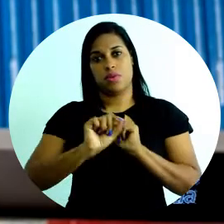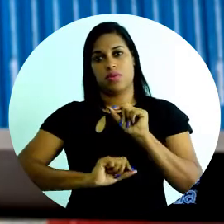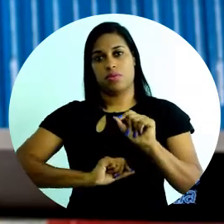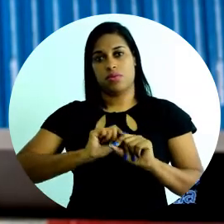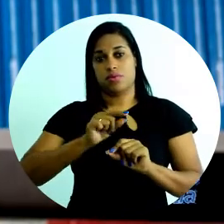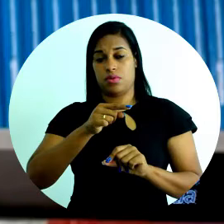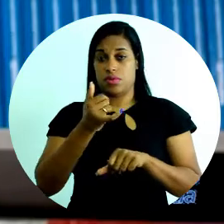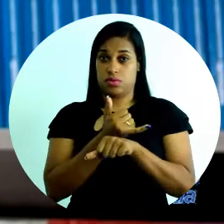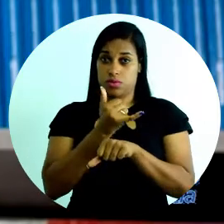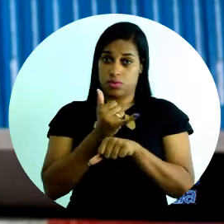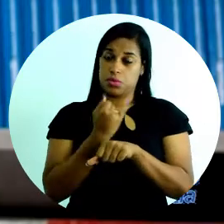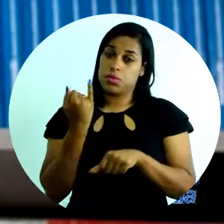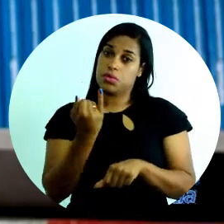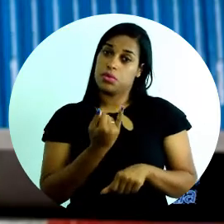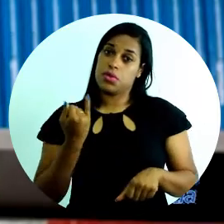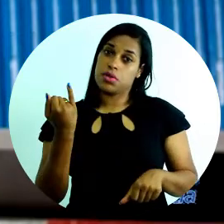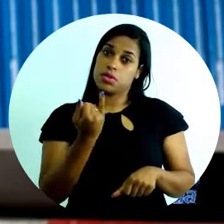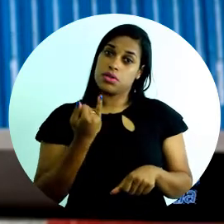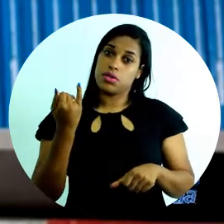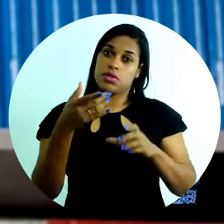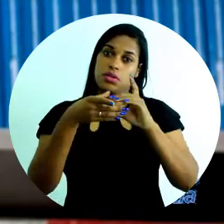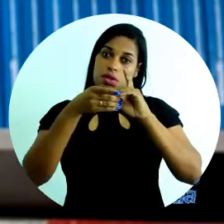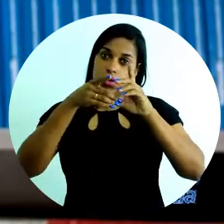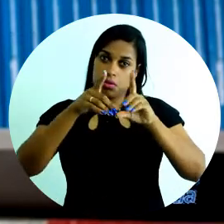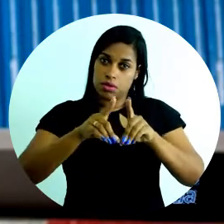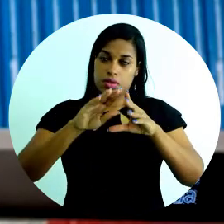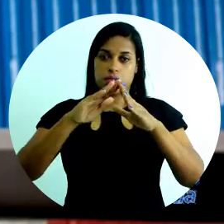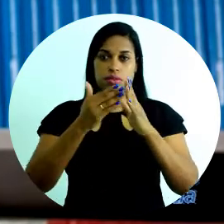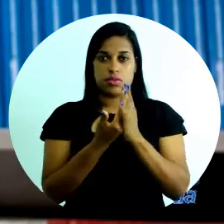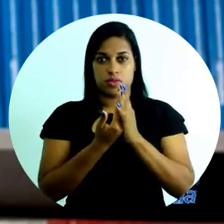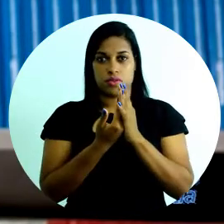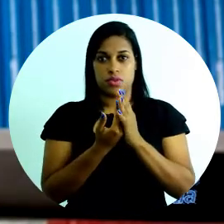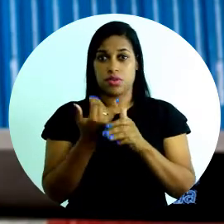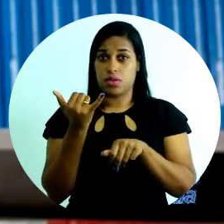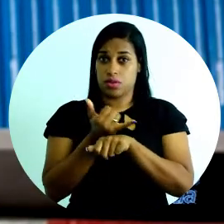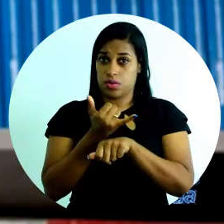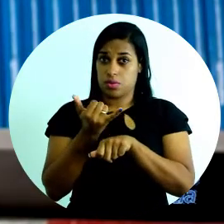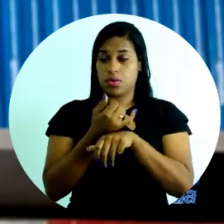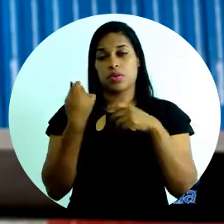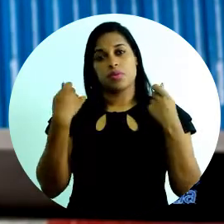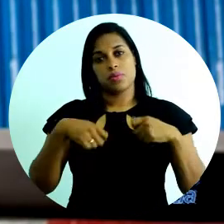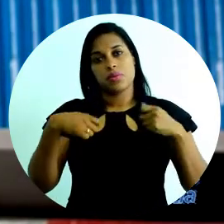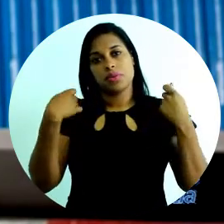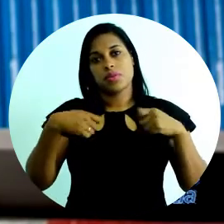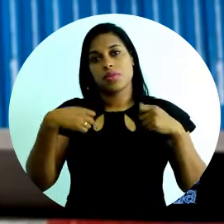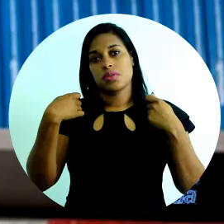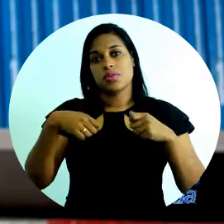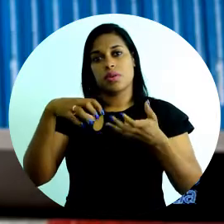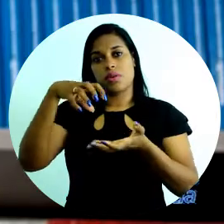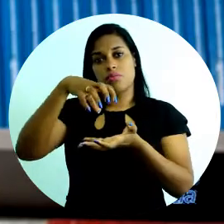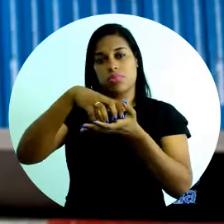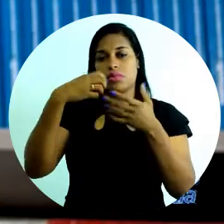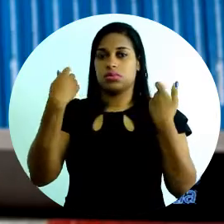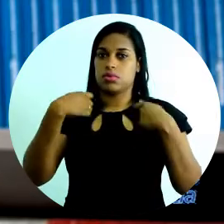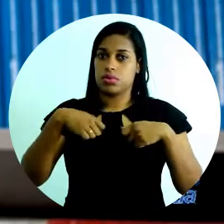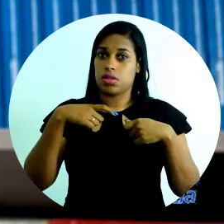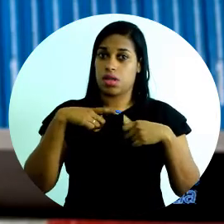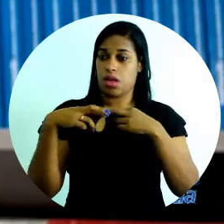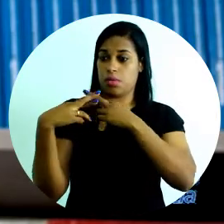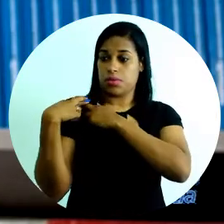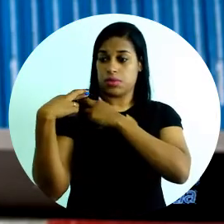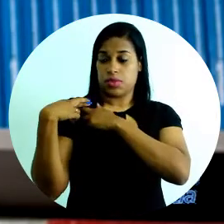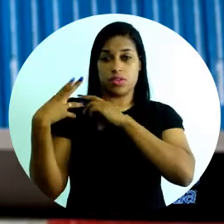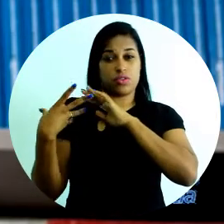Conselho Escolar é um instrumento importante da democracia da escola, é um instrumento que é um órgão que precisa ter